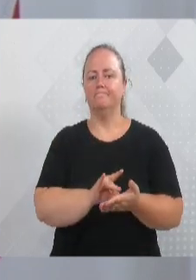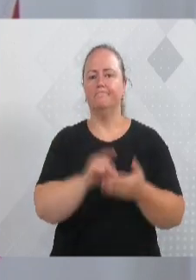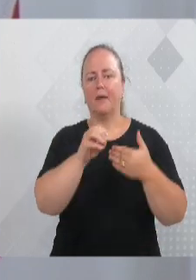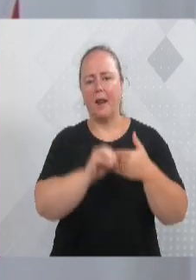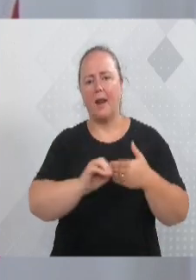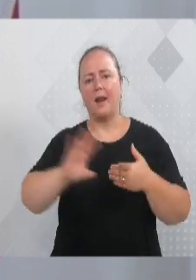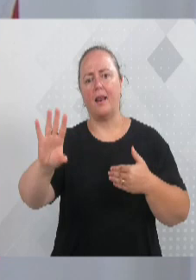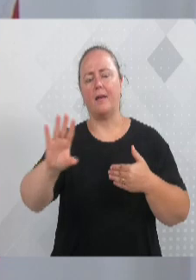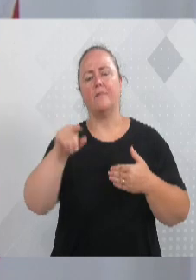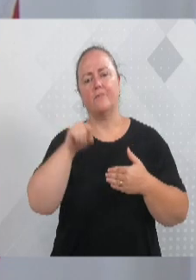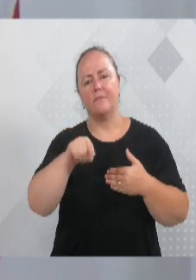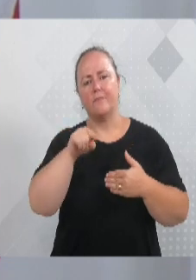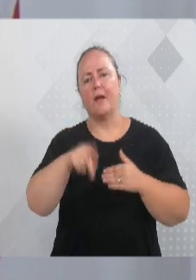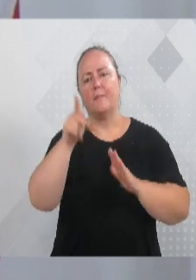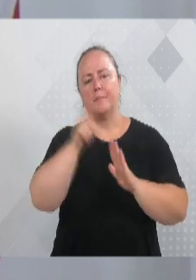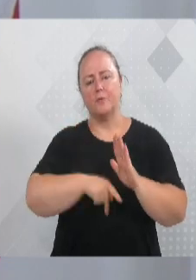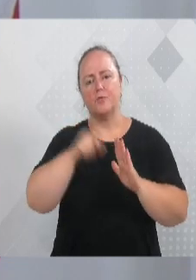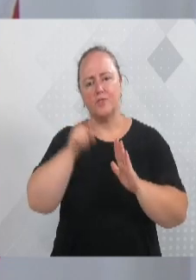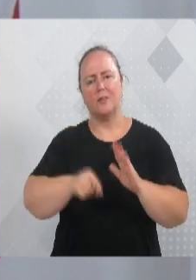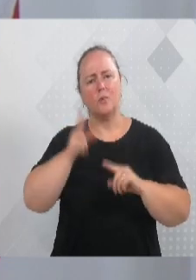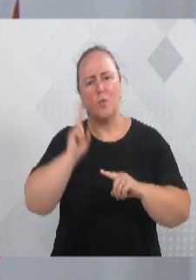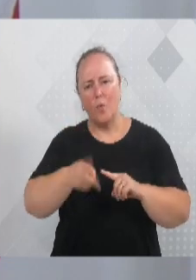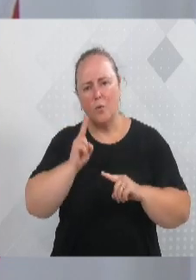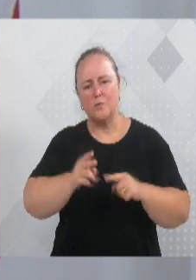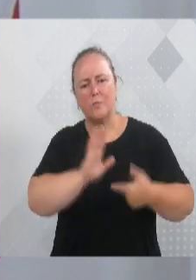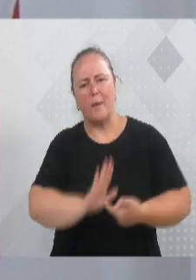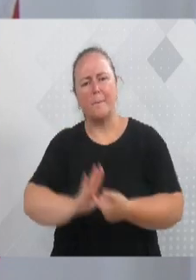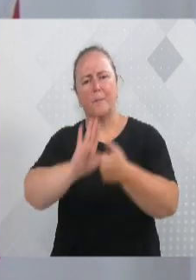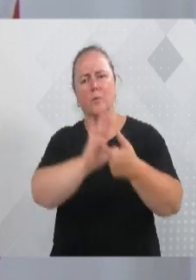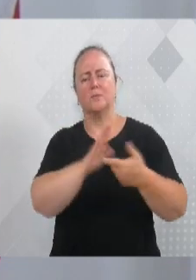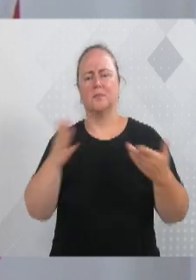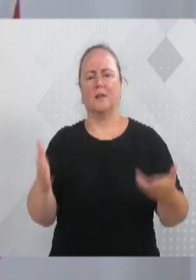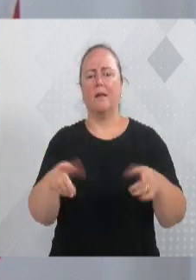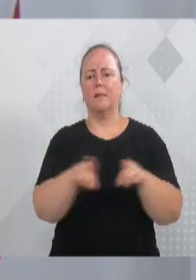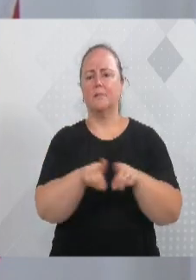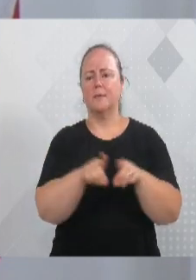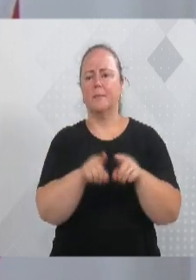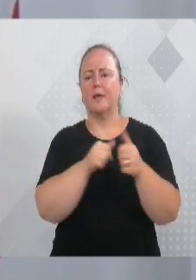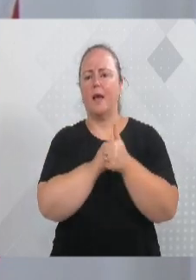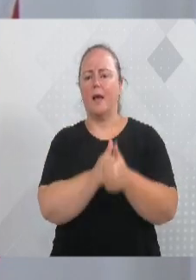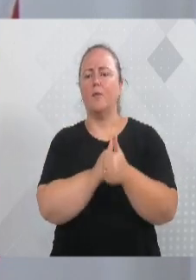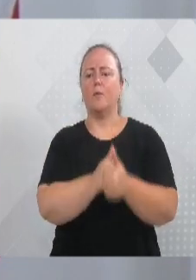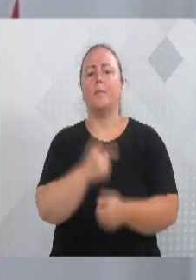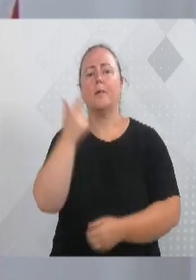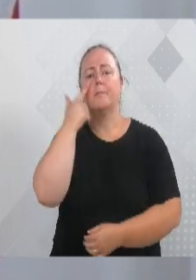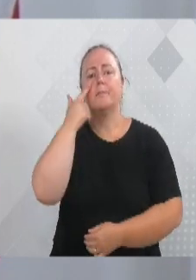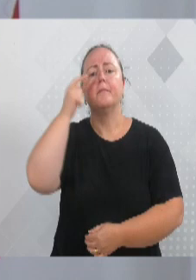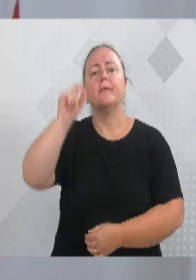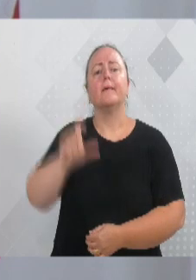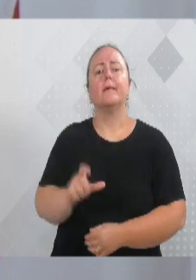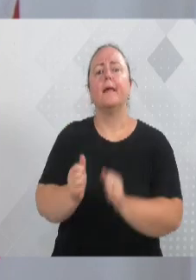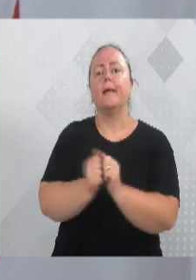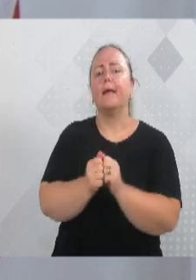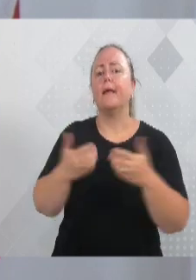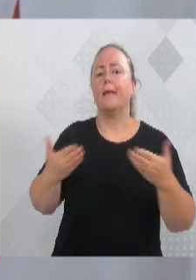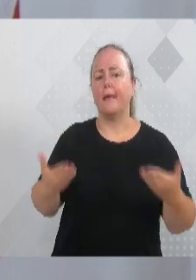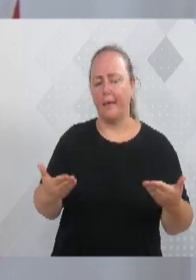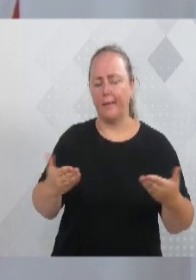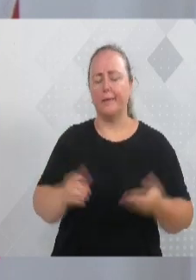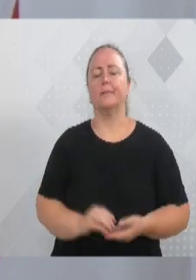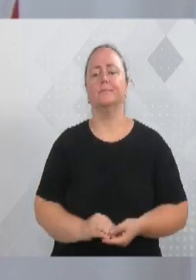esse projeto adiante ou poder acompanhar com quem com quem vai